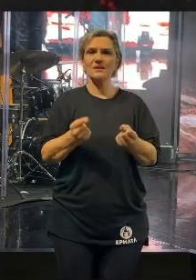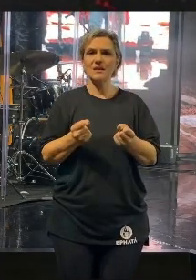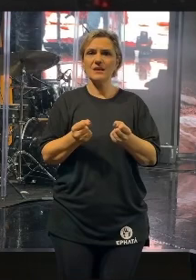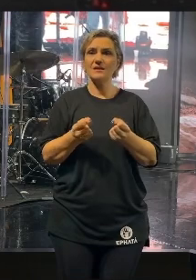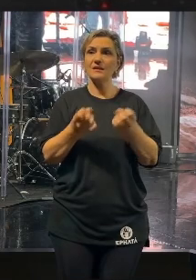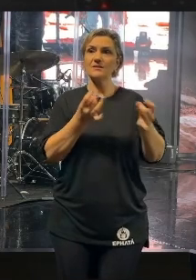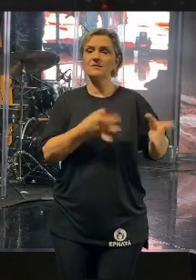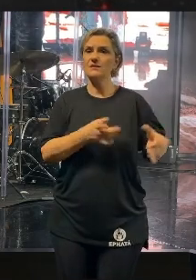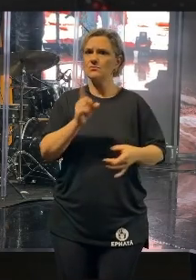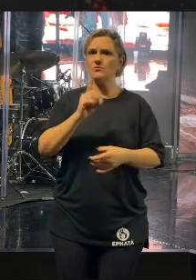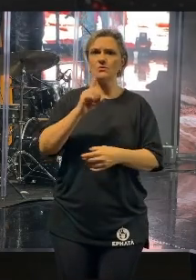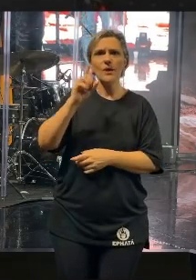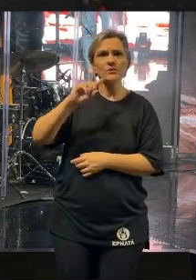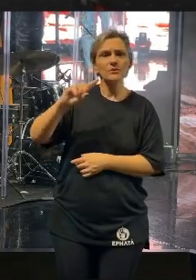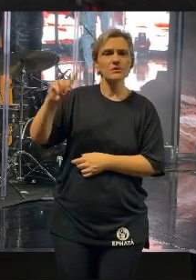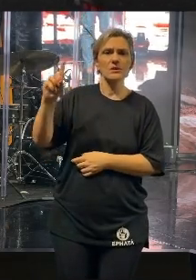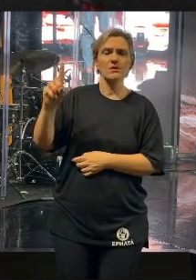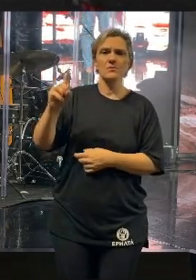Deus.